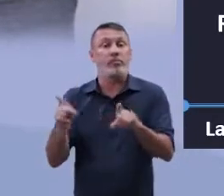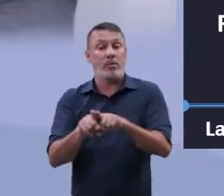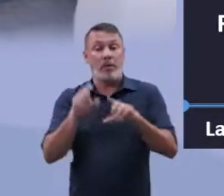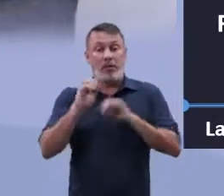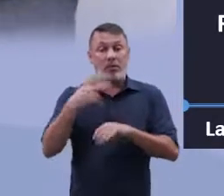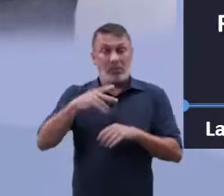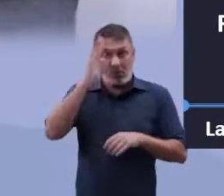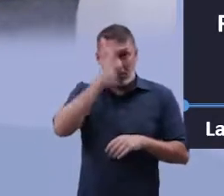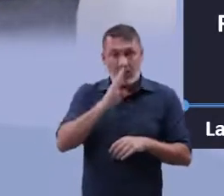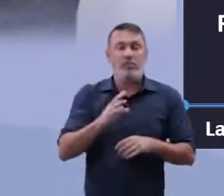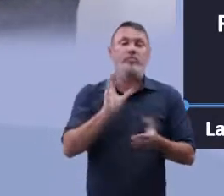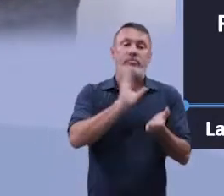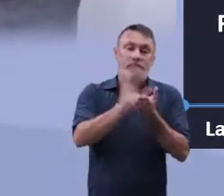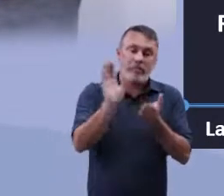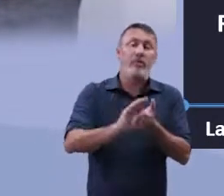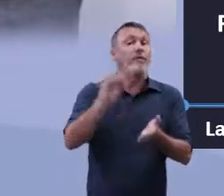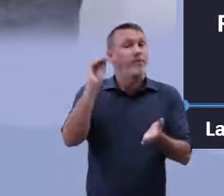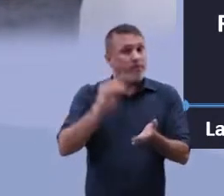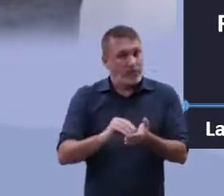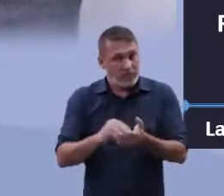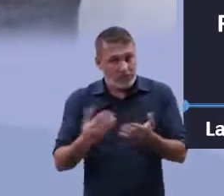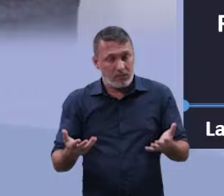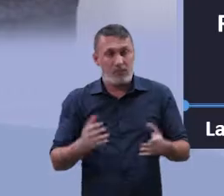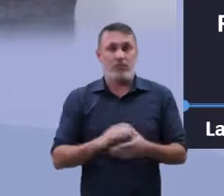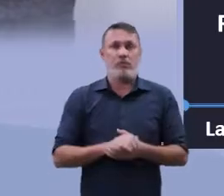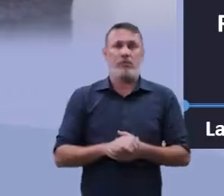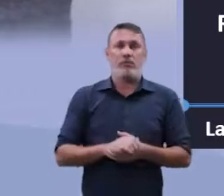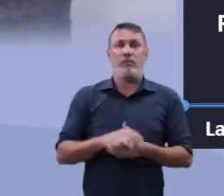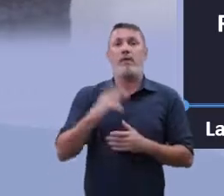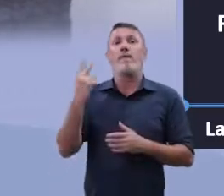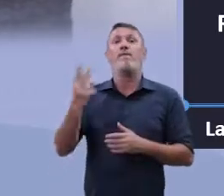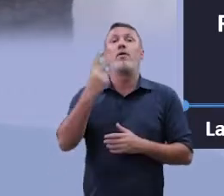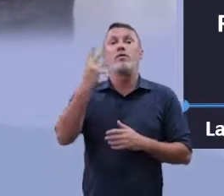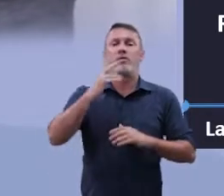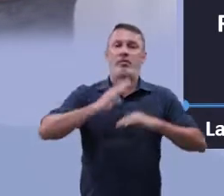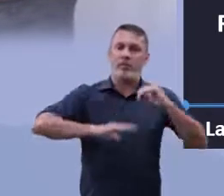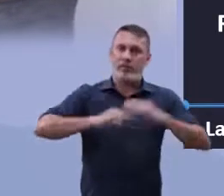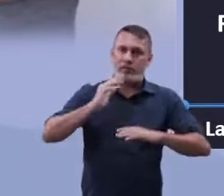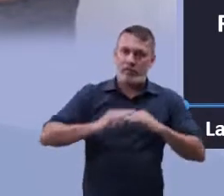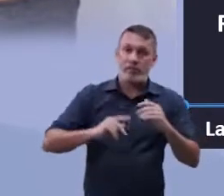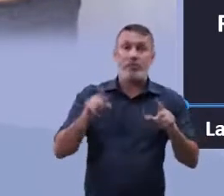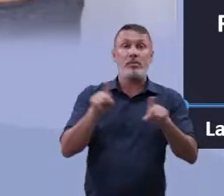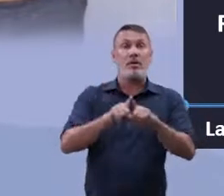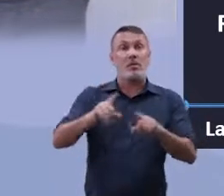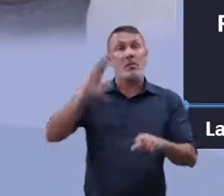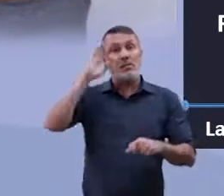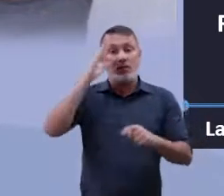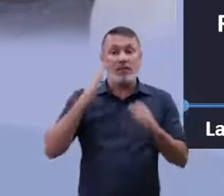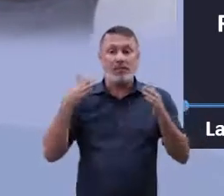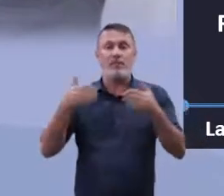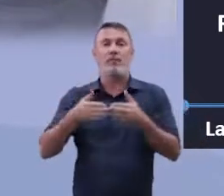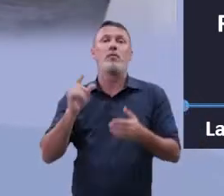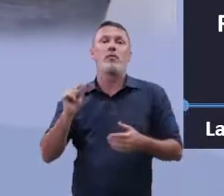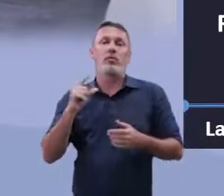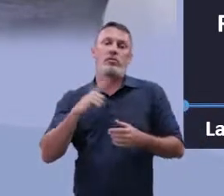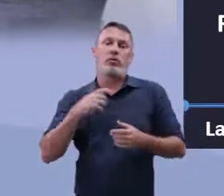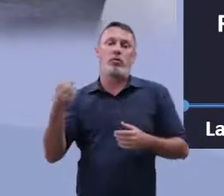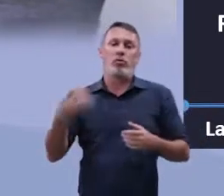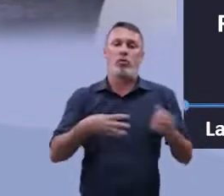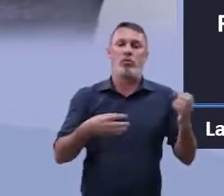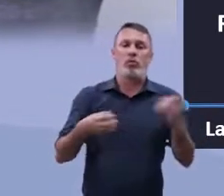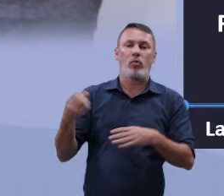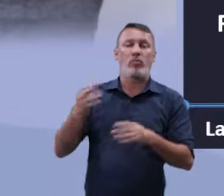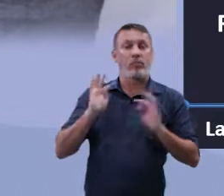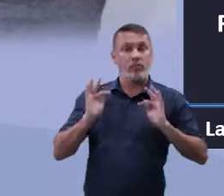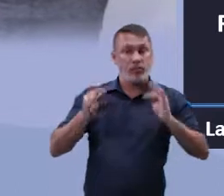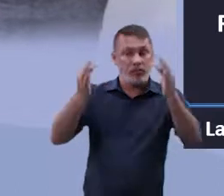necessita de investimentos, valorização do profissional, principalmente voltado para, né, atualização tecnológica, infraestrutura